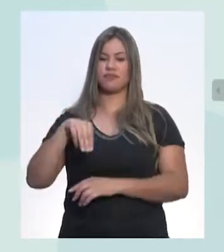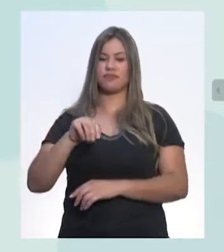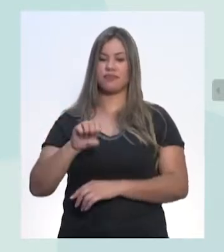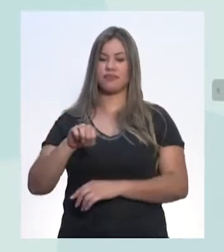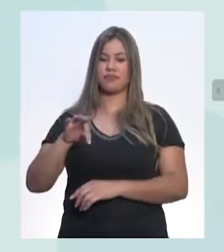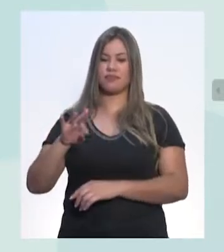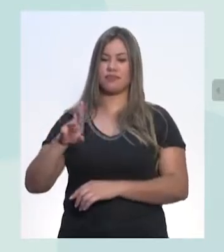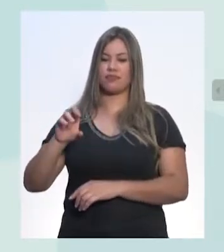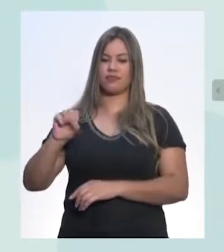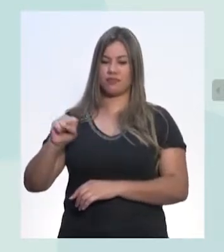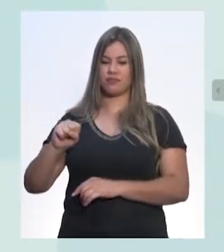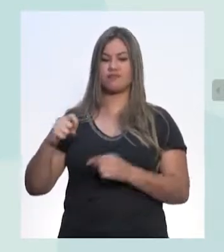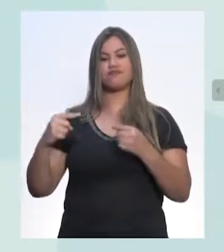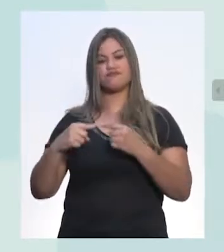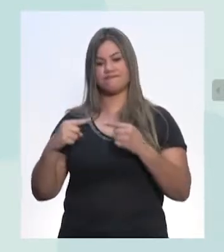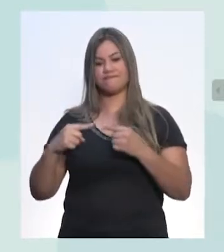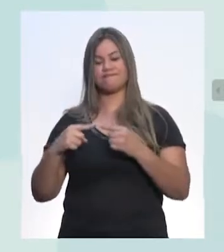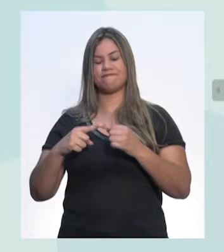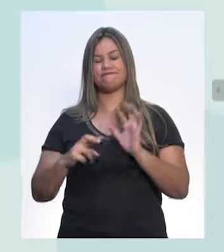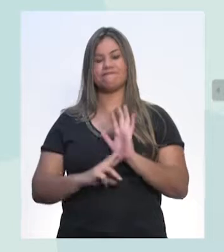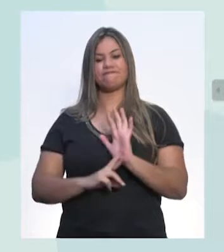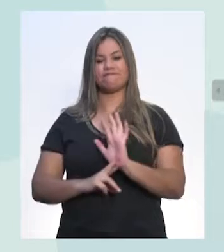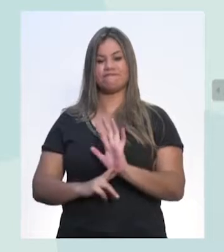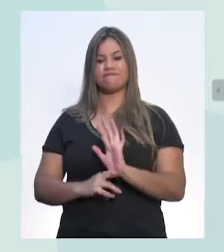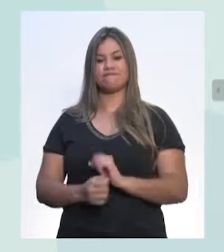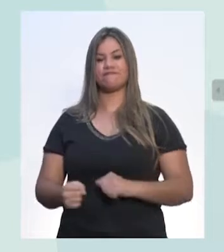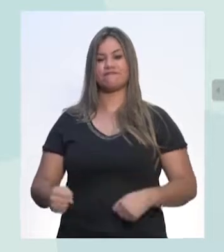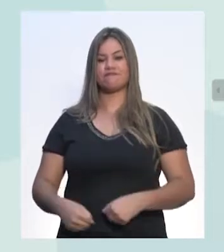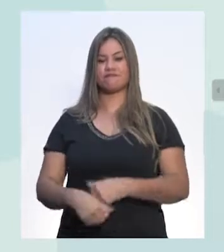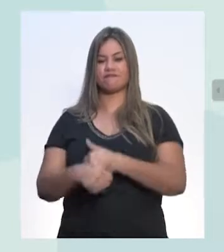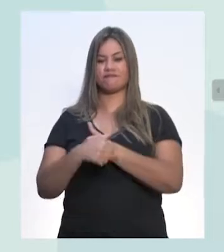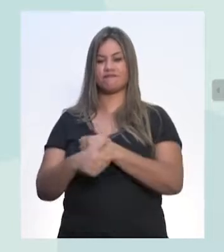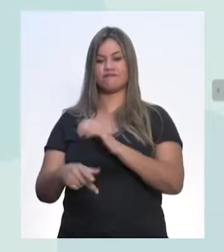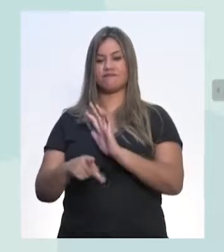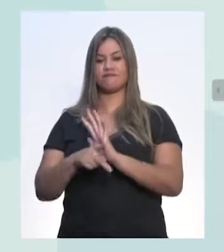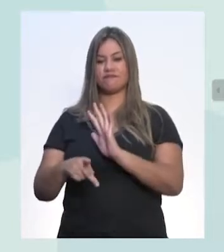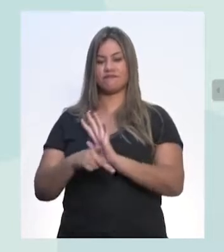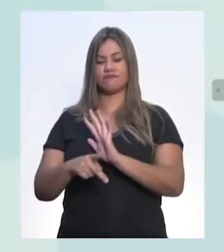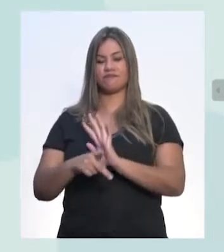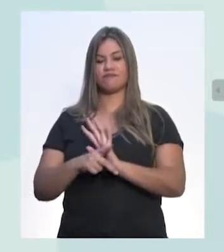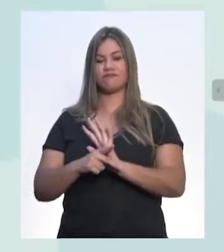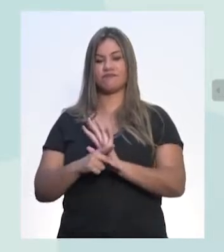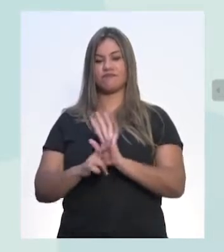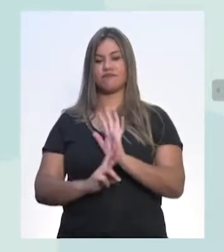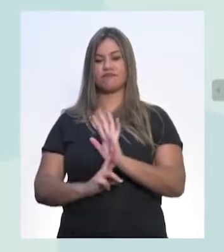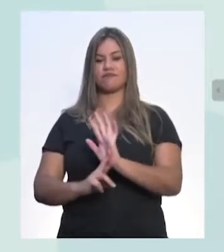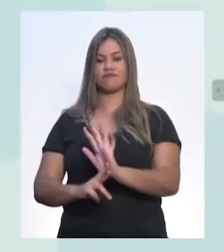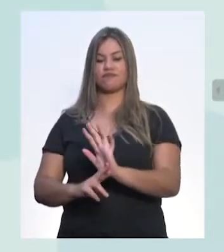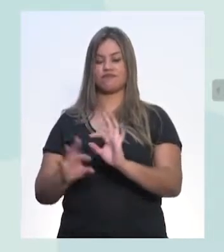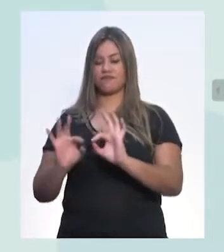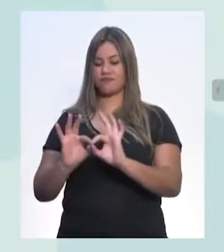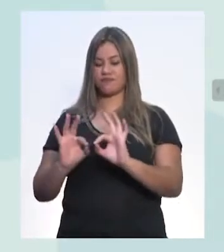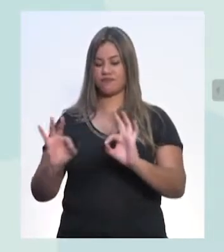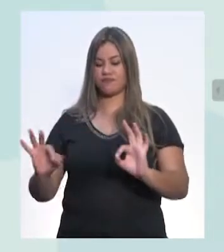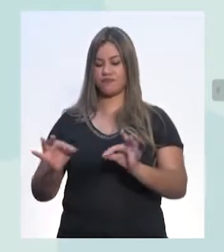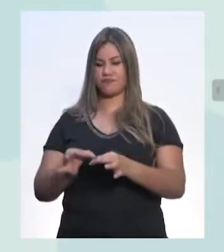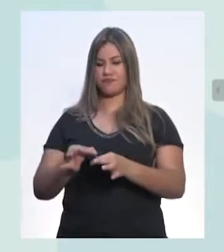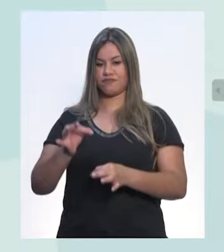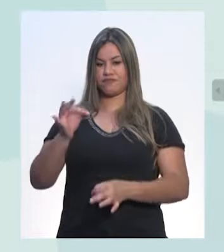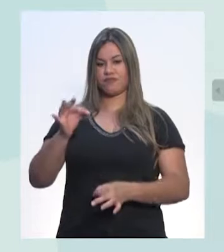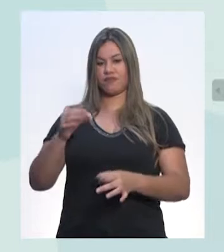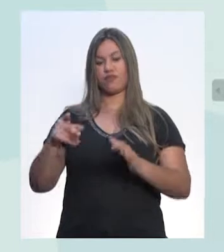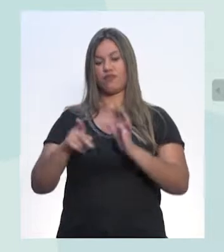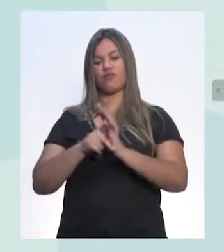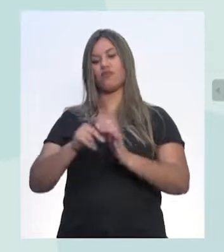expressão, a equação, nesse caso, que representa a situação do perímetro do campo